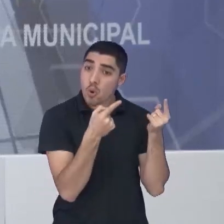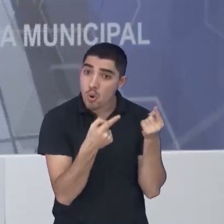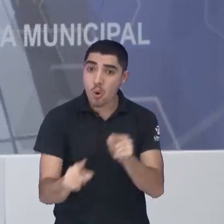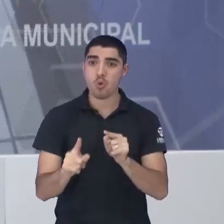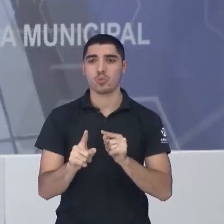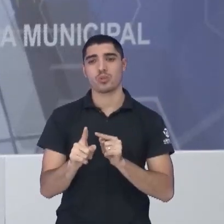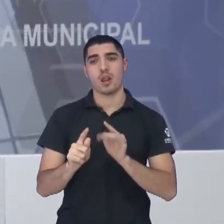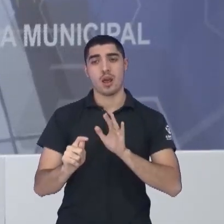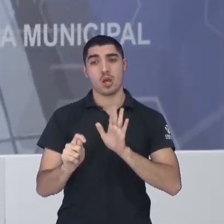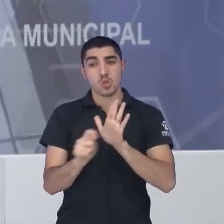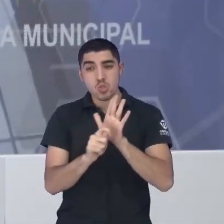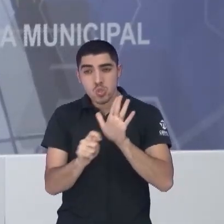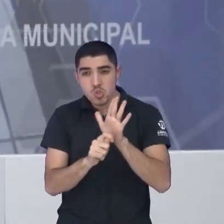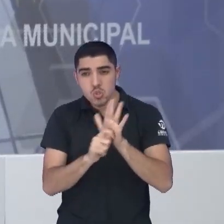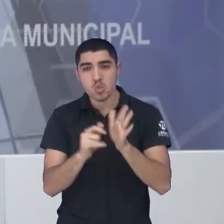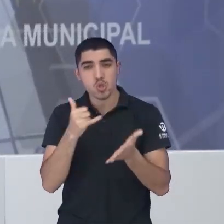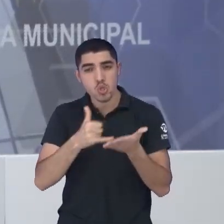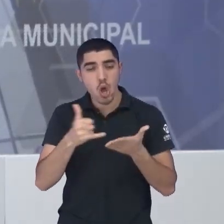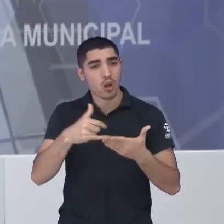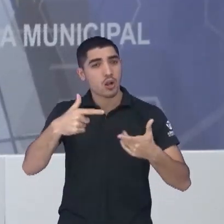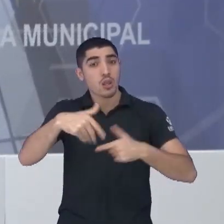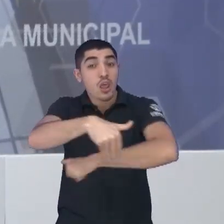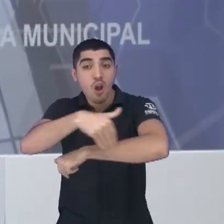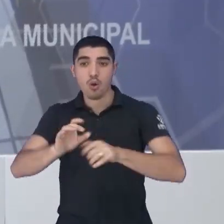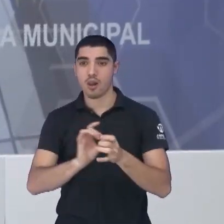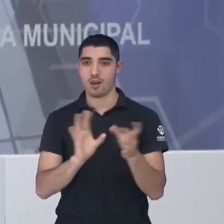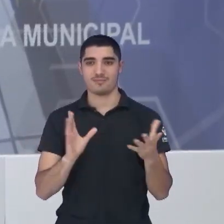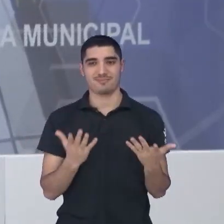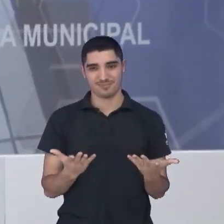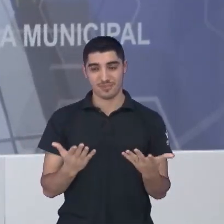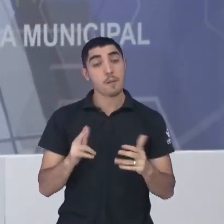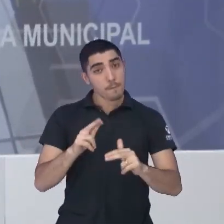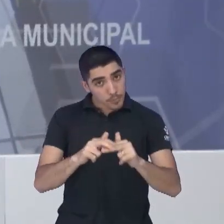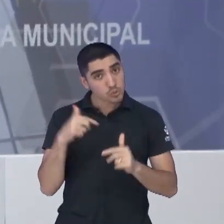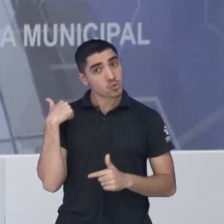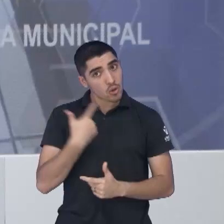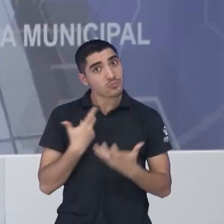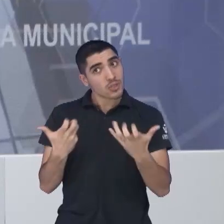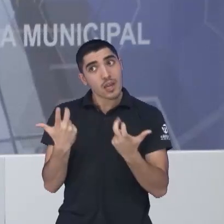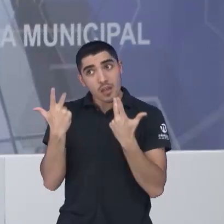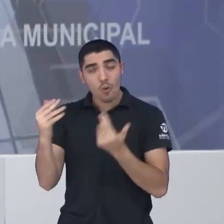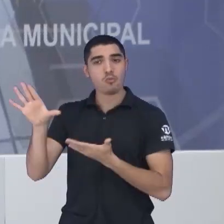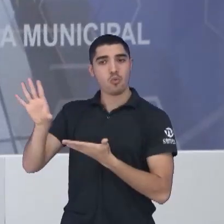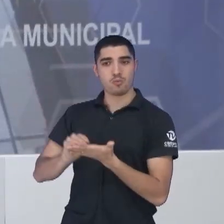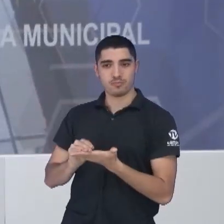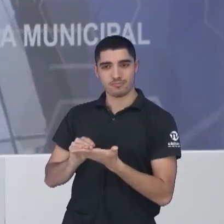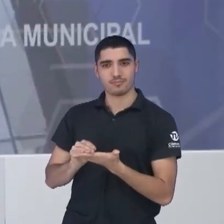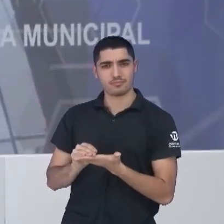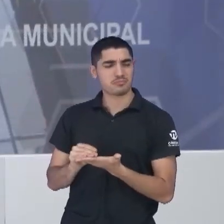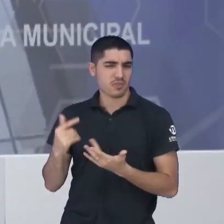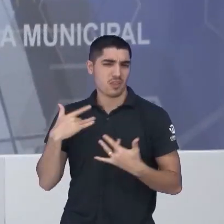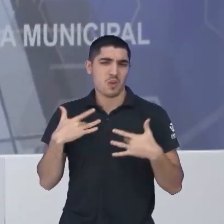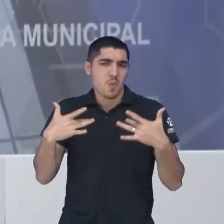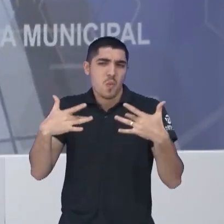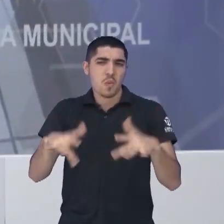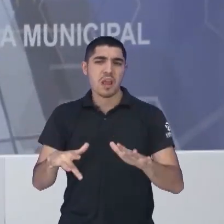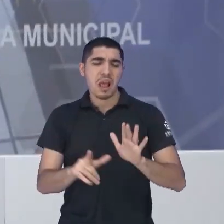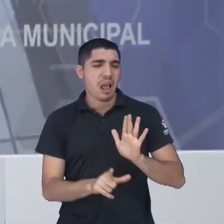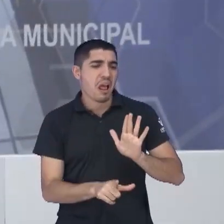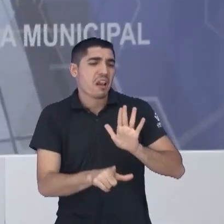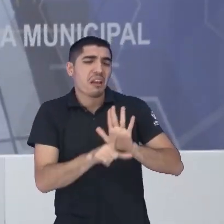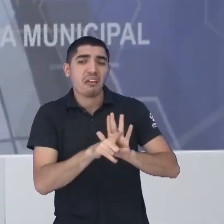drogas em espaços públicos. E é isso que a gente quer trazer para o município de São José dos Campos. Eu não quero uma lei